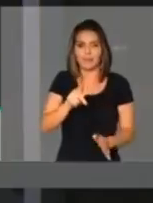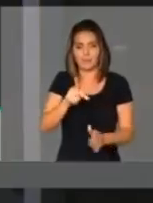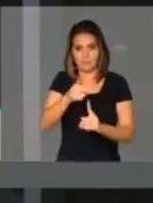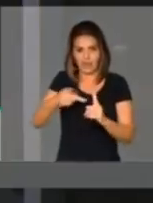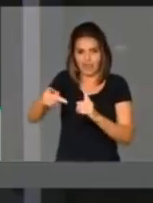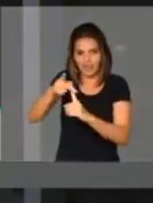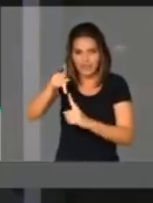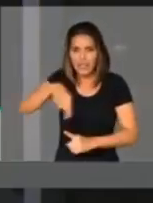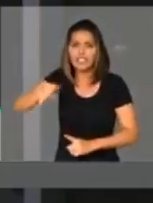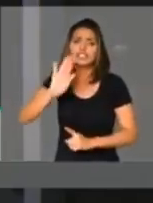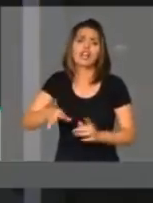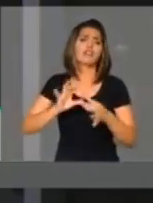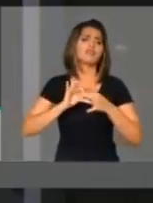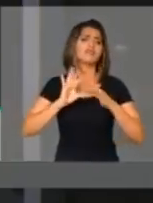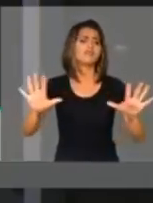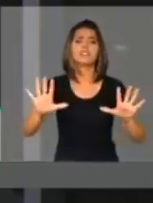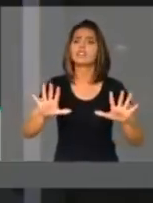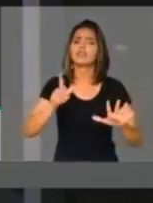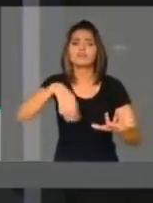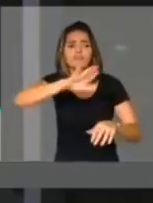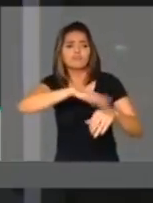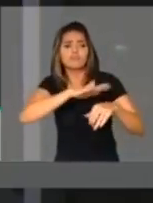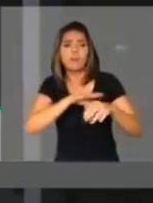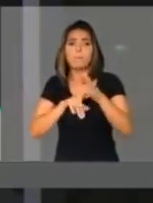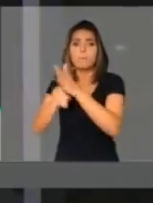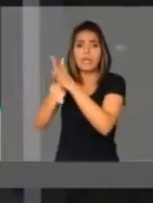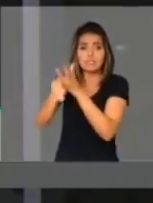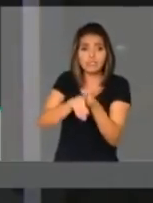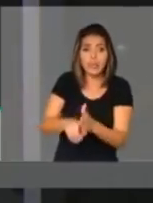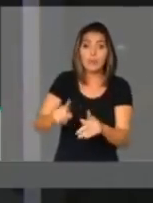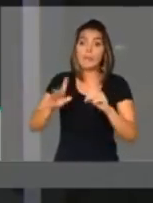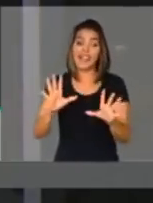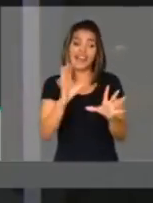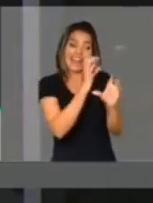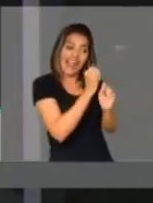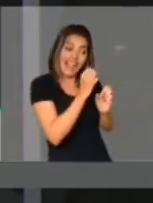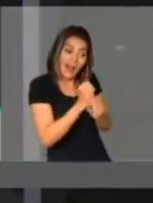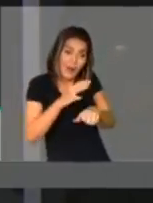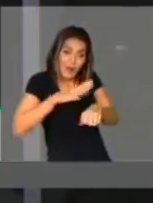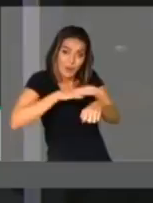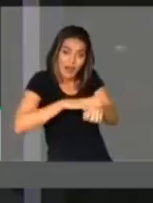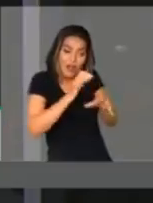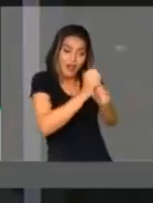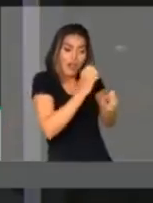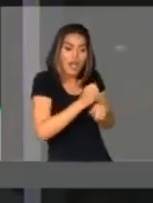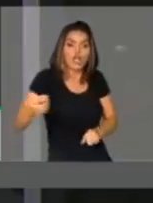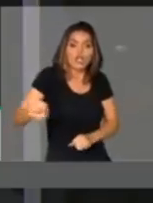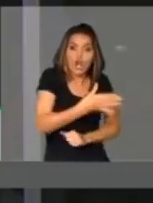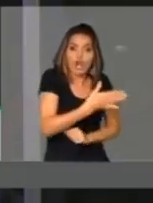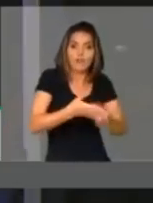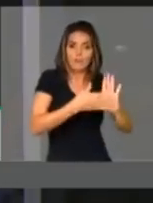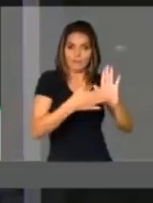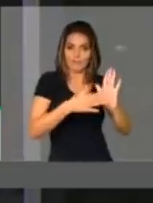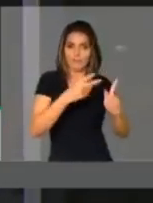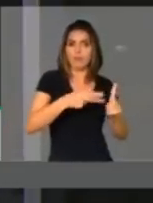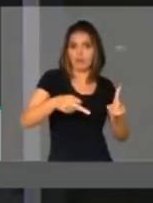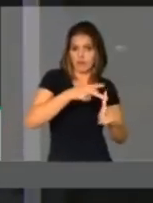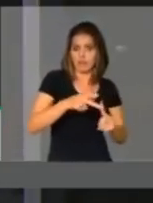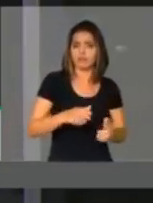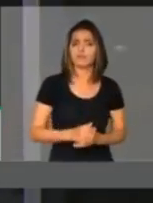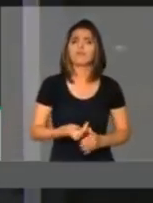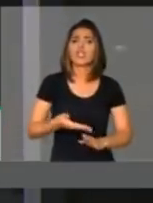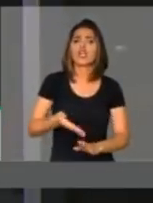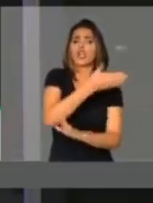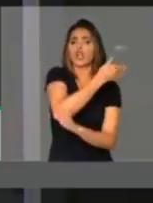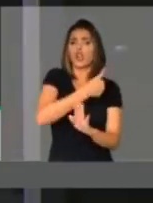há muito tempo. Agora, os cálculos em relação à nova Previdência, nós tivemos já governos anteriores que ou tentaram